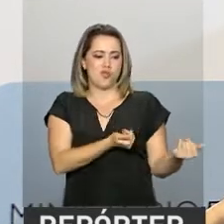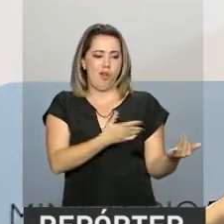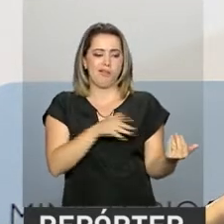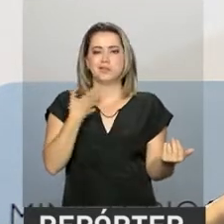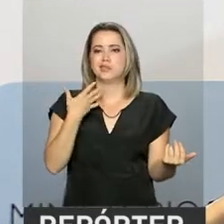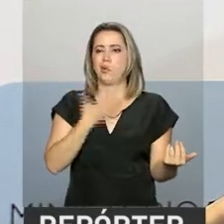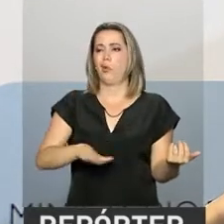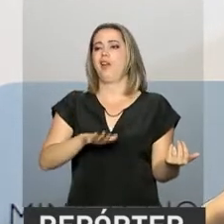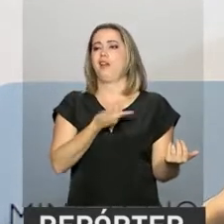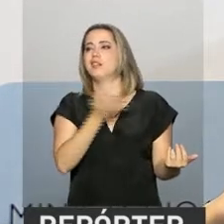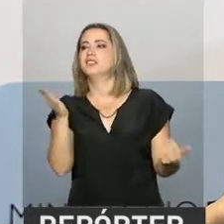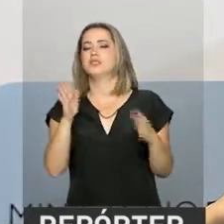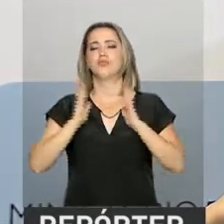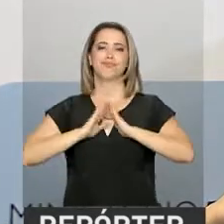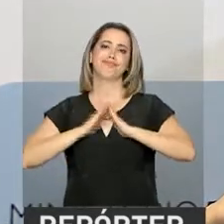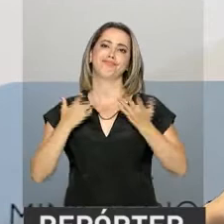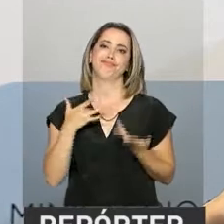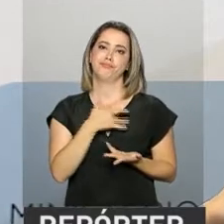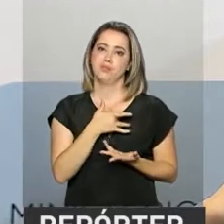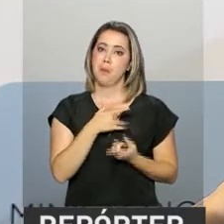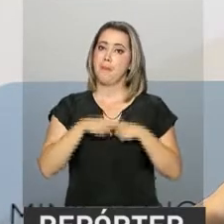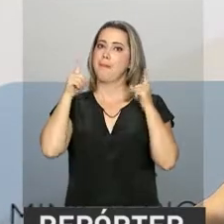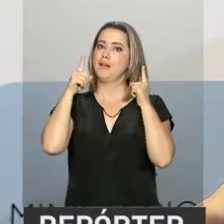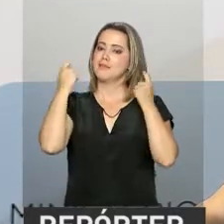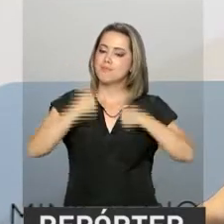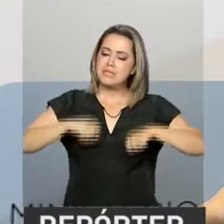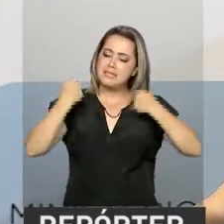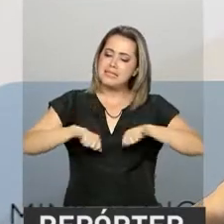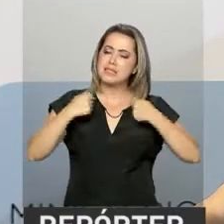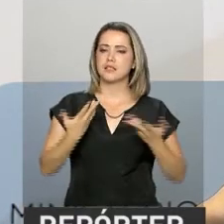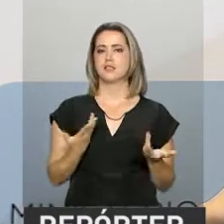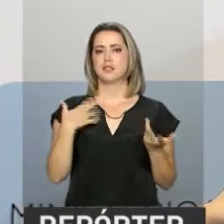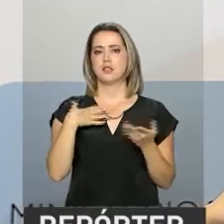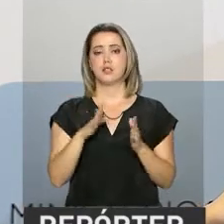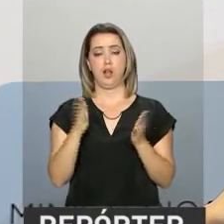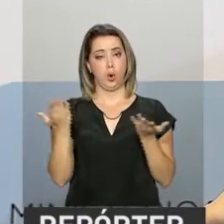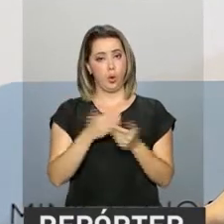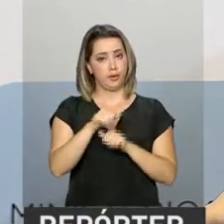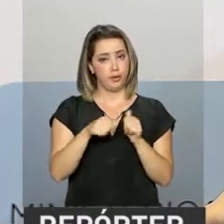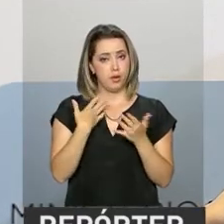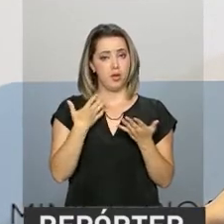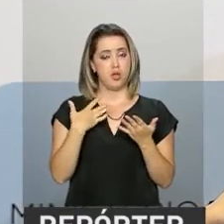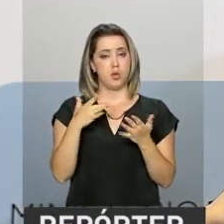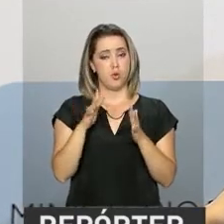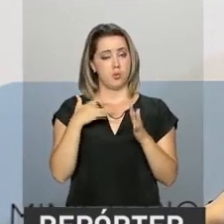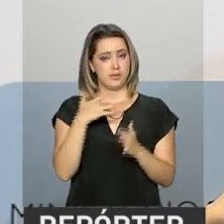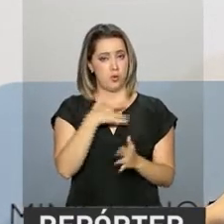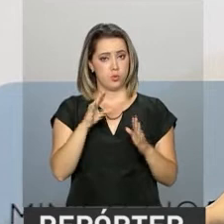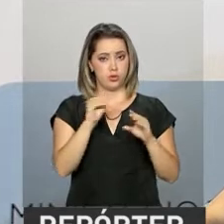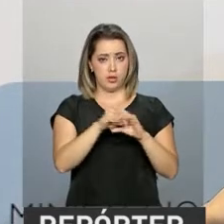acha necessitando de cuidar da saúde mas o saúde na escola vai nos ajudar muito a parceria como é que é fundamental